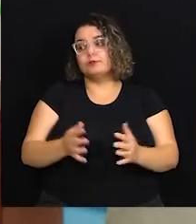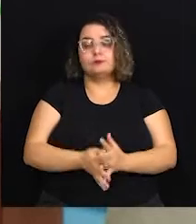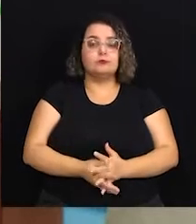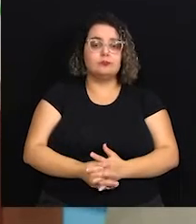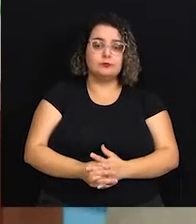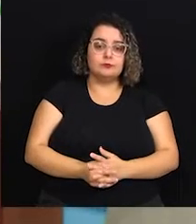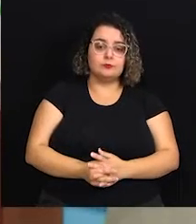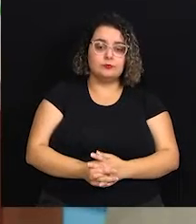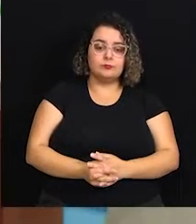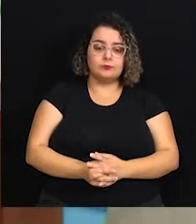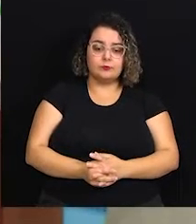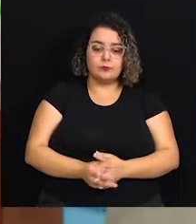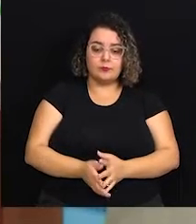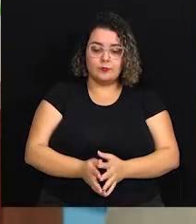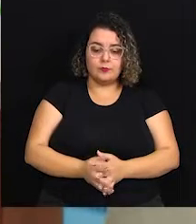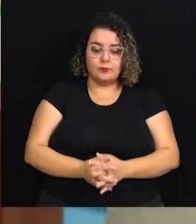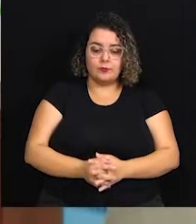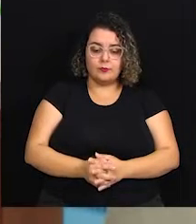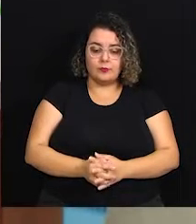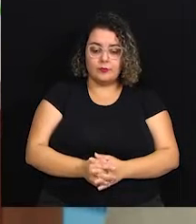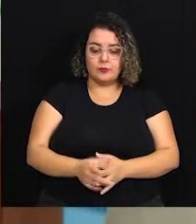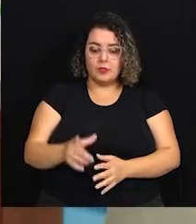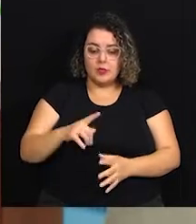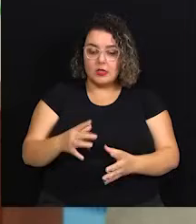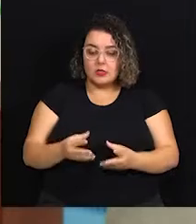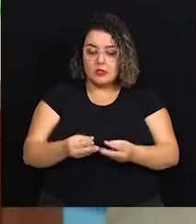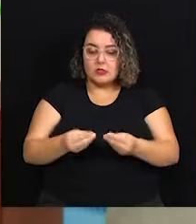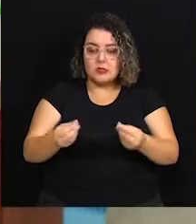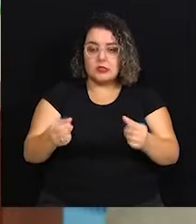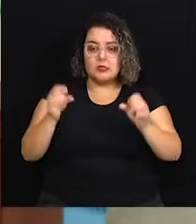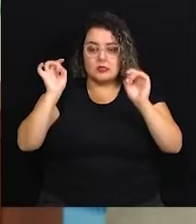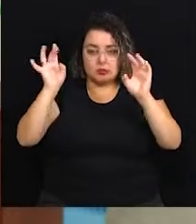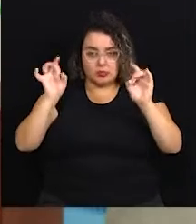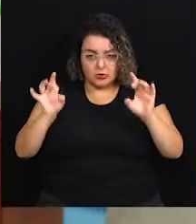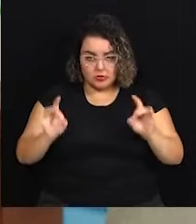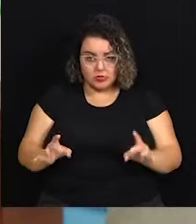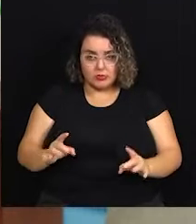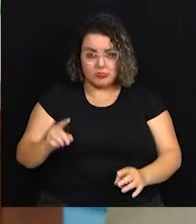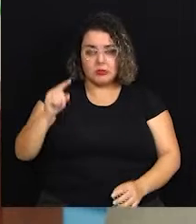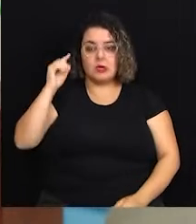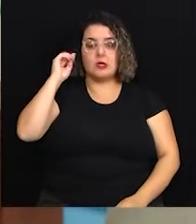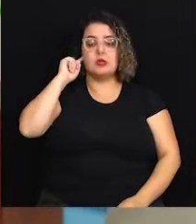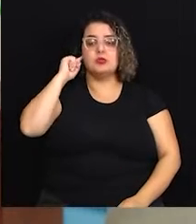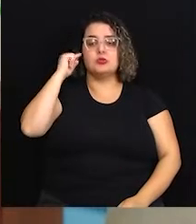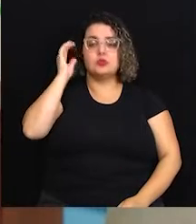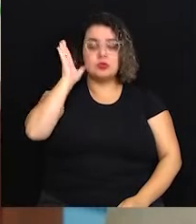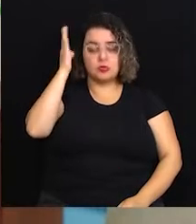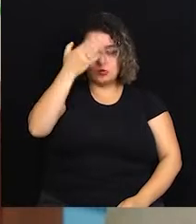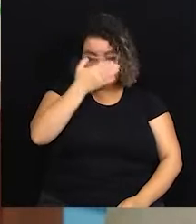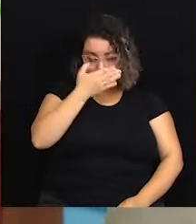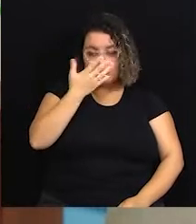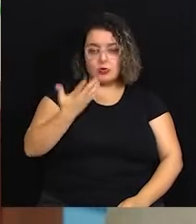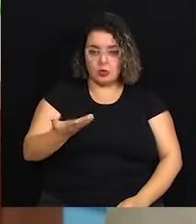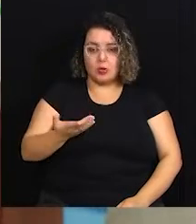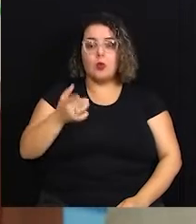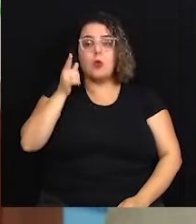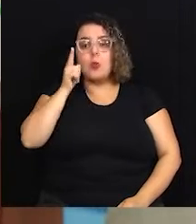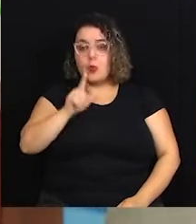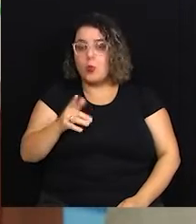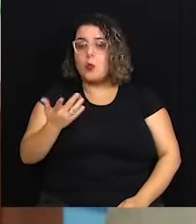com esse aprimoramento, essa especialização na surdo-cegueira, a gente